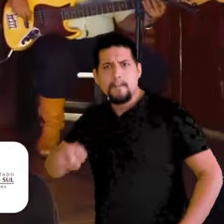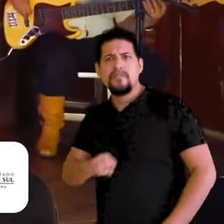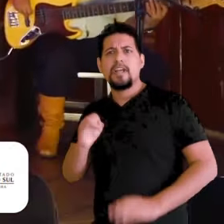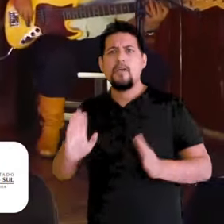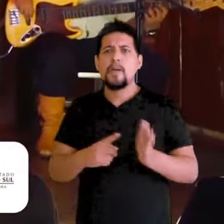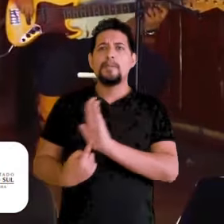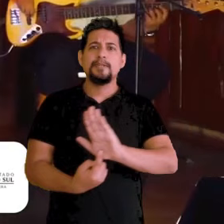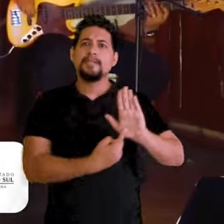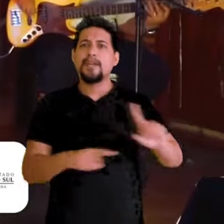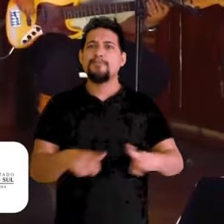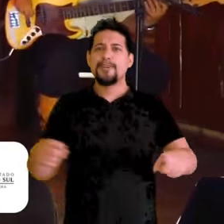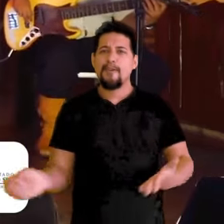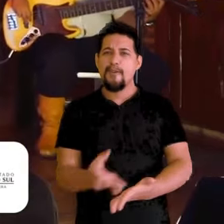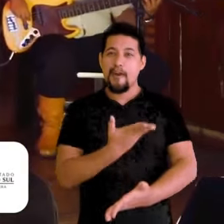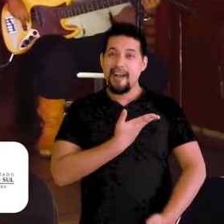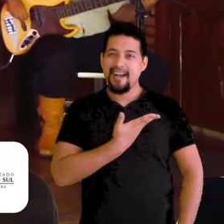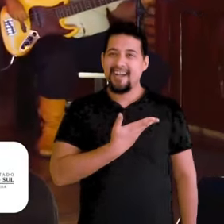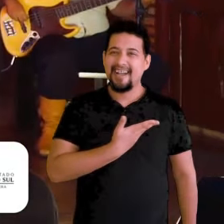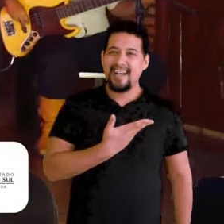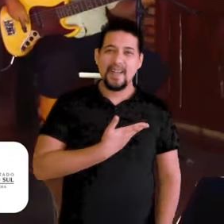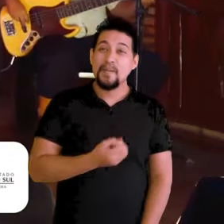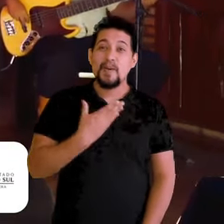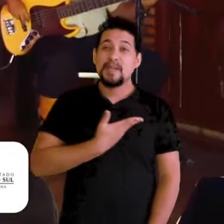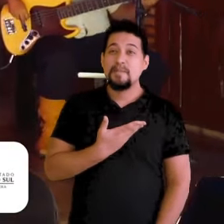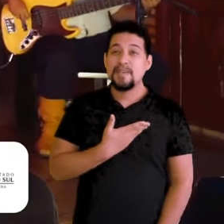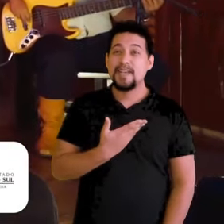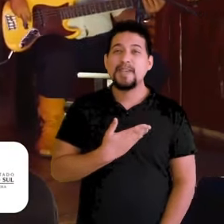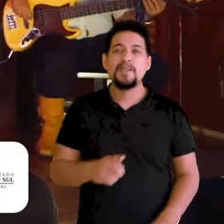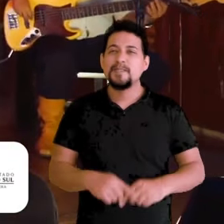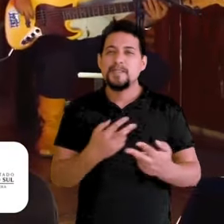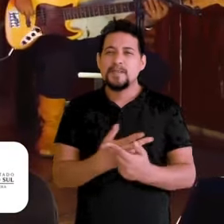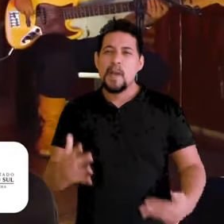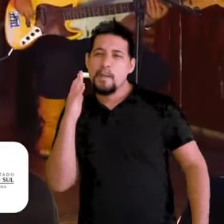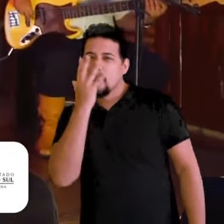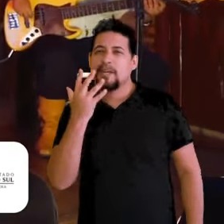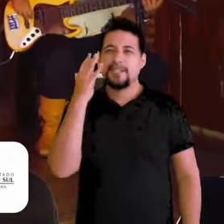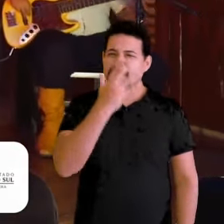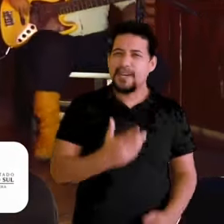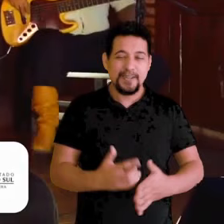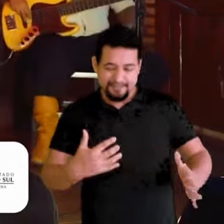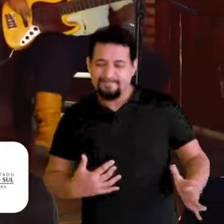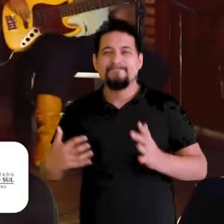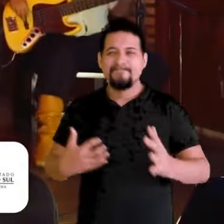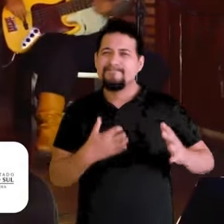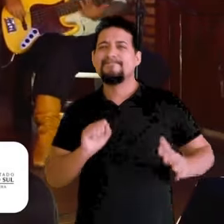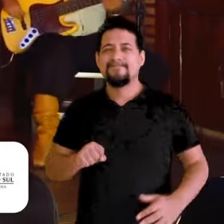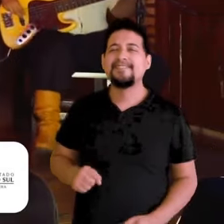Vamos aproveitando e mostrando música nova, meus amigos. Para os amigos que são ginetes e é paixão de ginete, cachê.